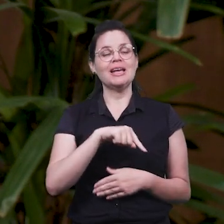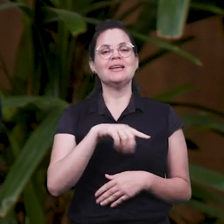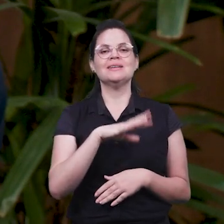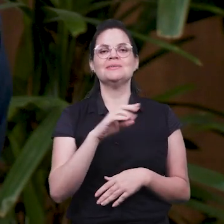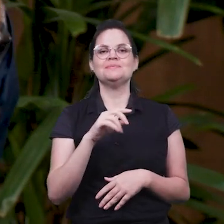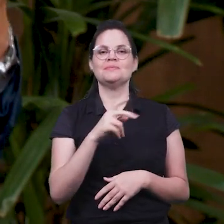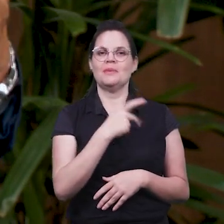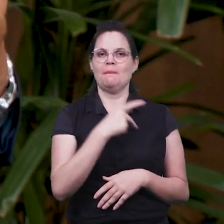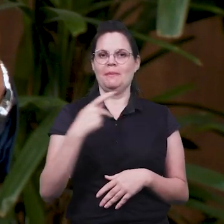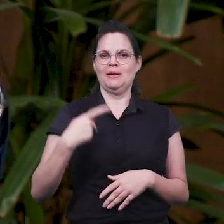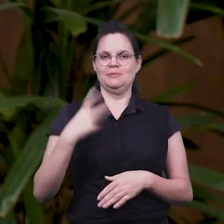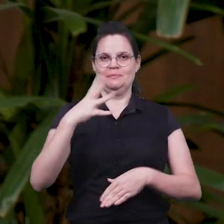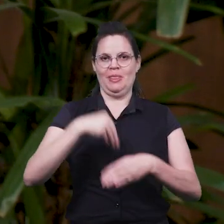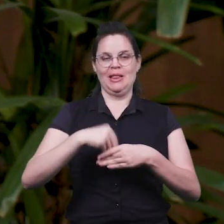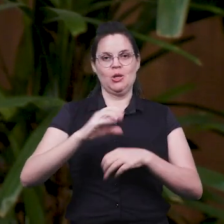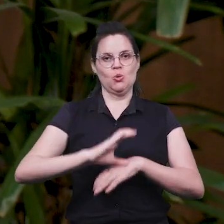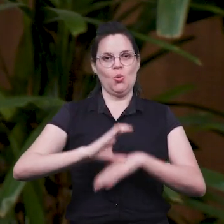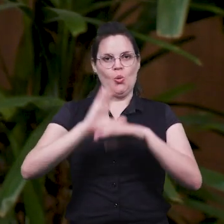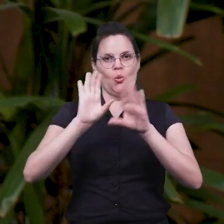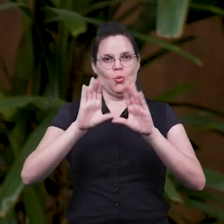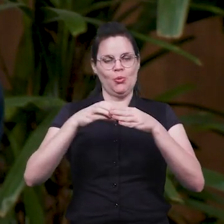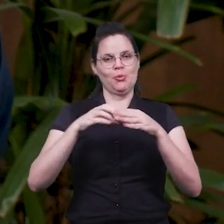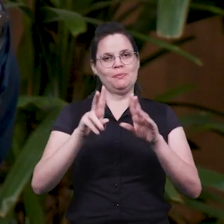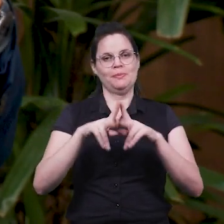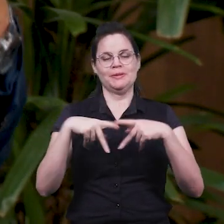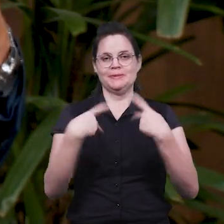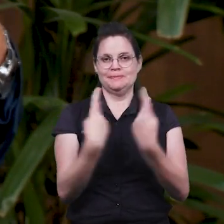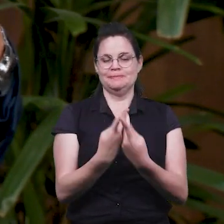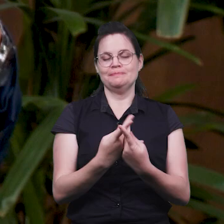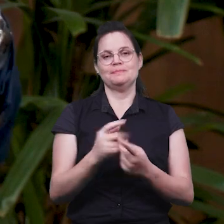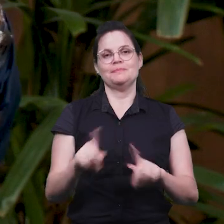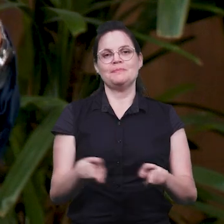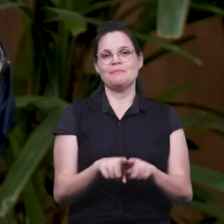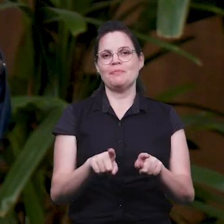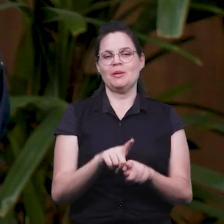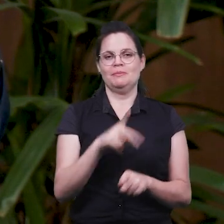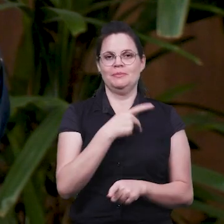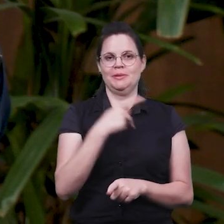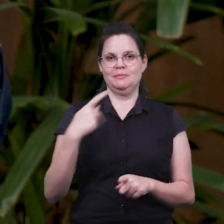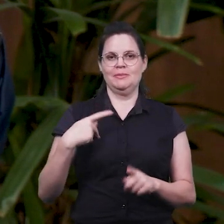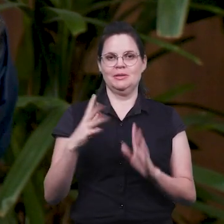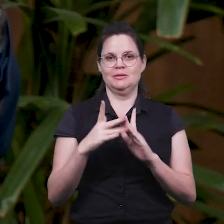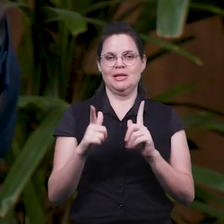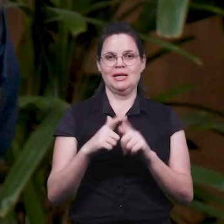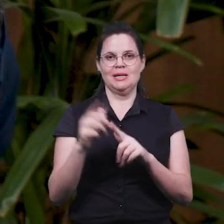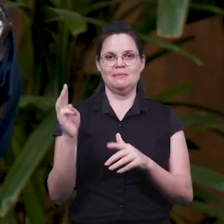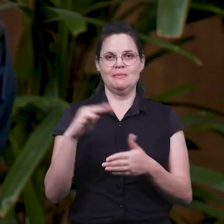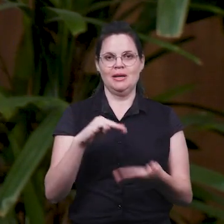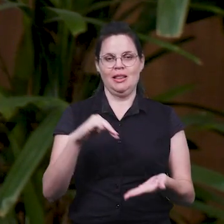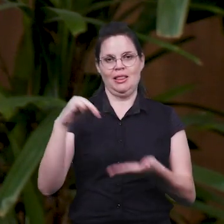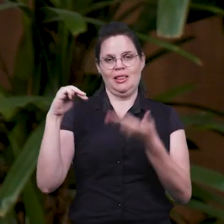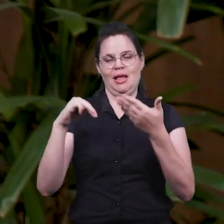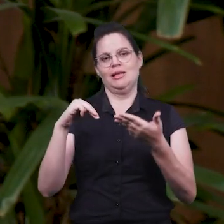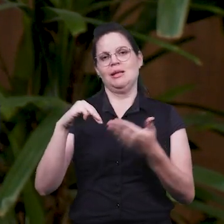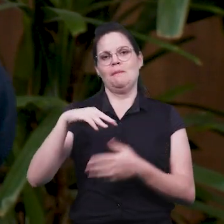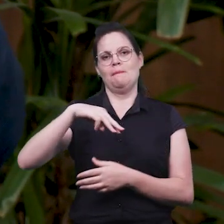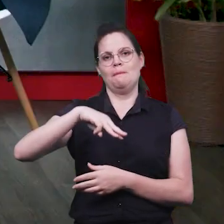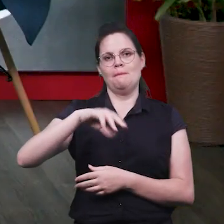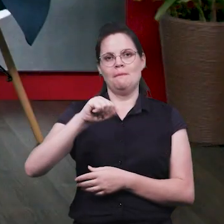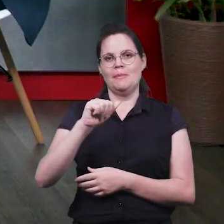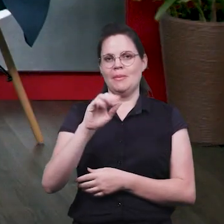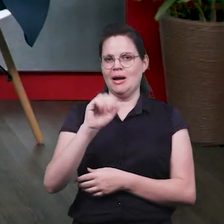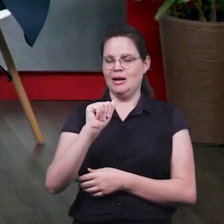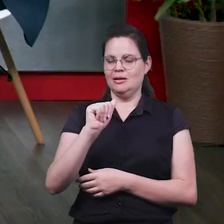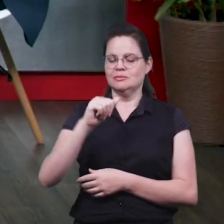ele é integrante do Conselho Presbiteral e é pastor da Igreja de Mata da Praia.